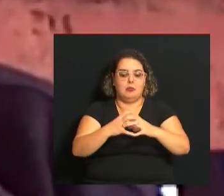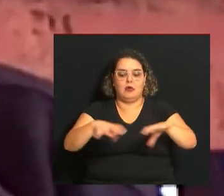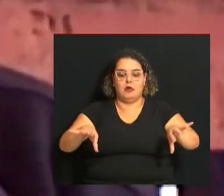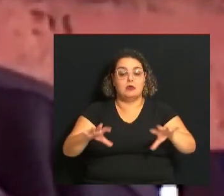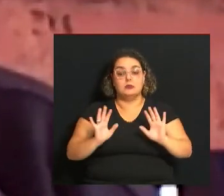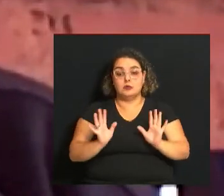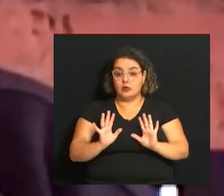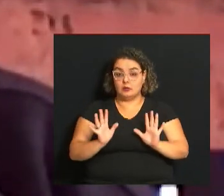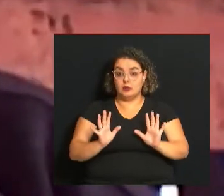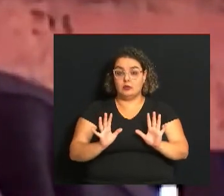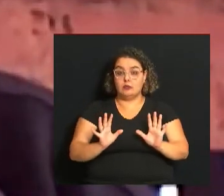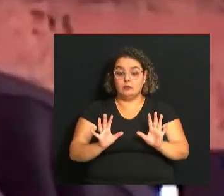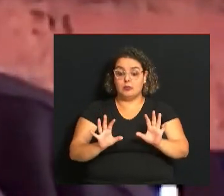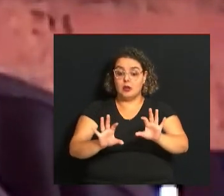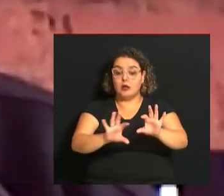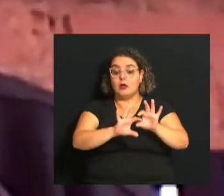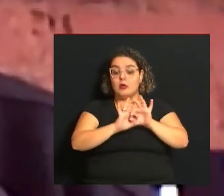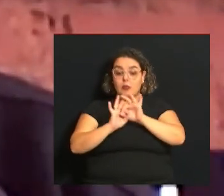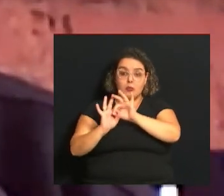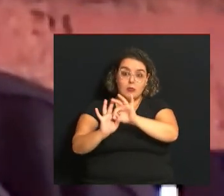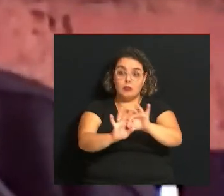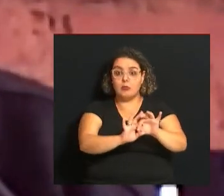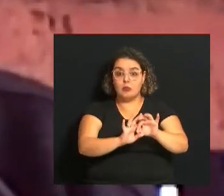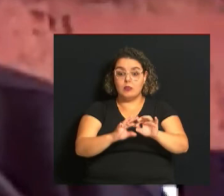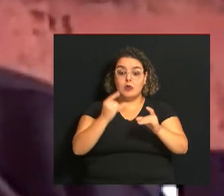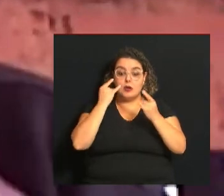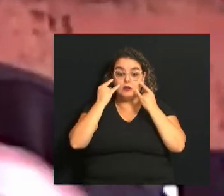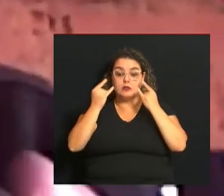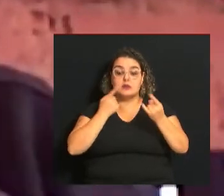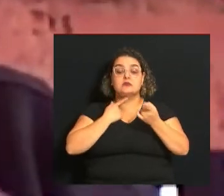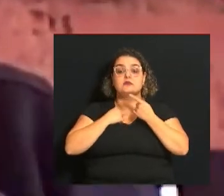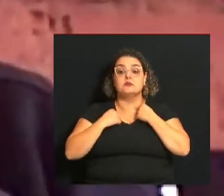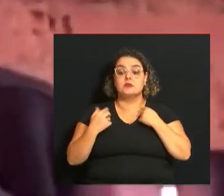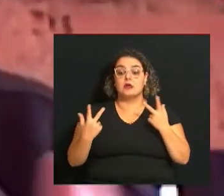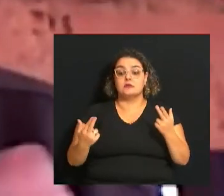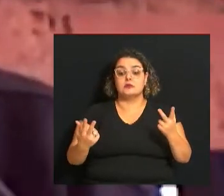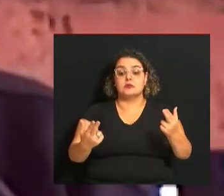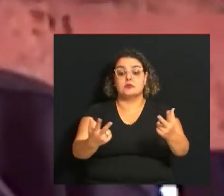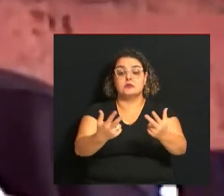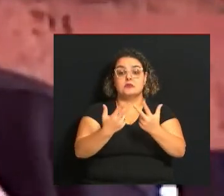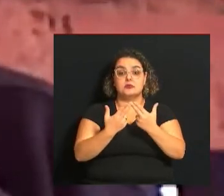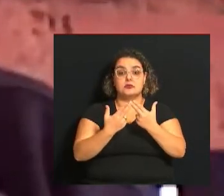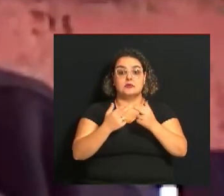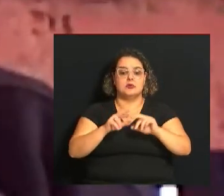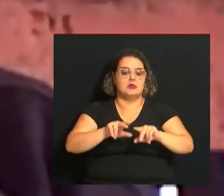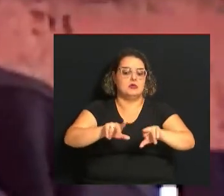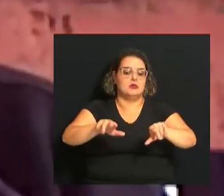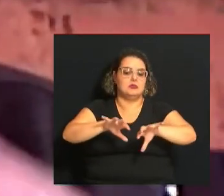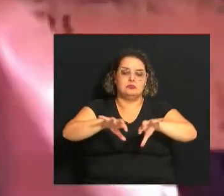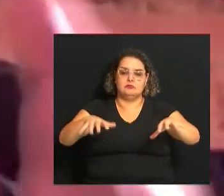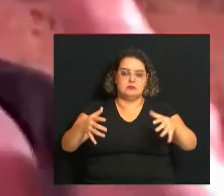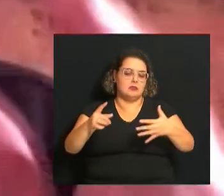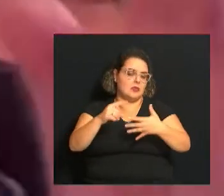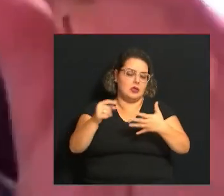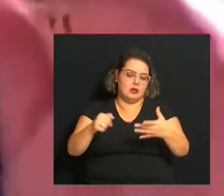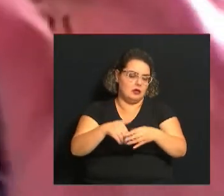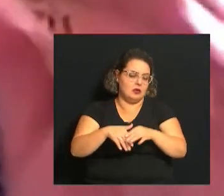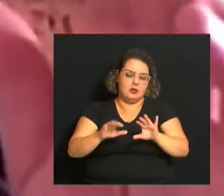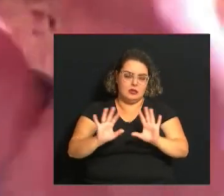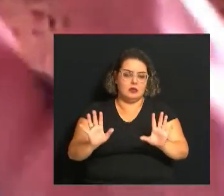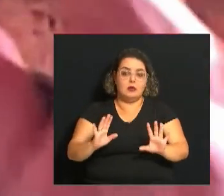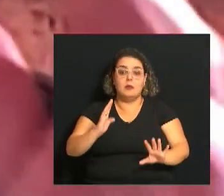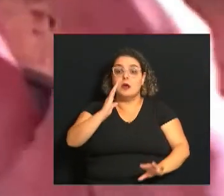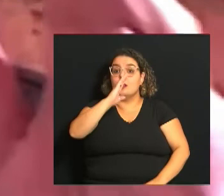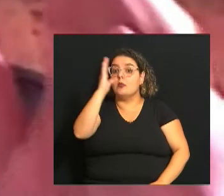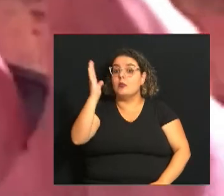uma união, acho, nos interesses em comum, né? E as diferenças serão resolvidas na eleição e tal, mas o Brasil precisa de um